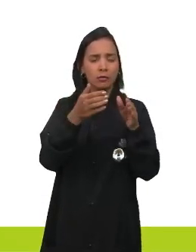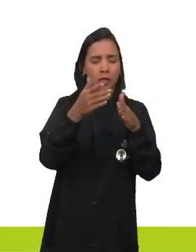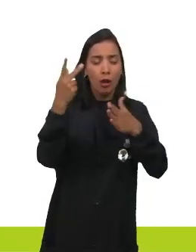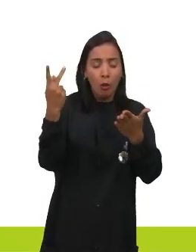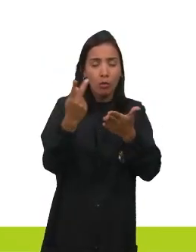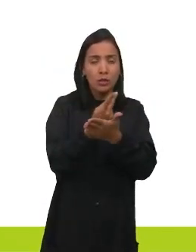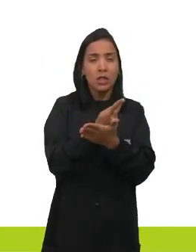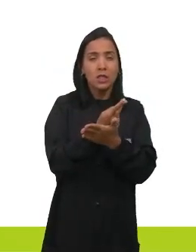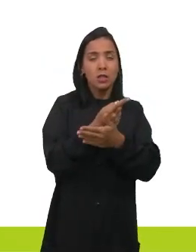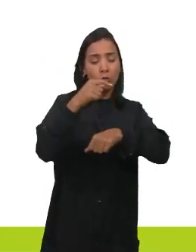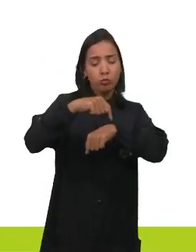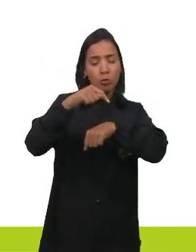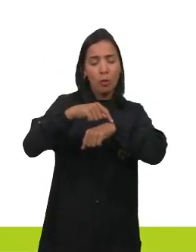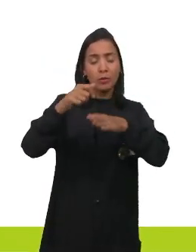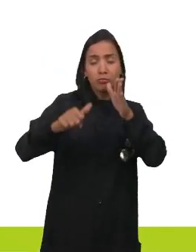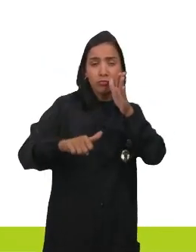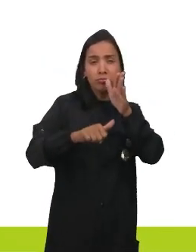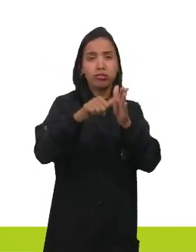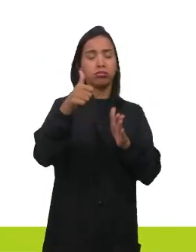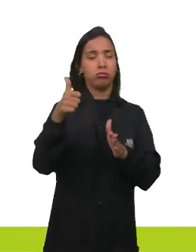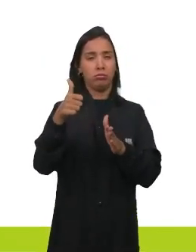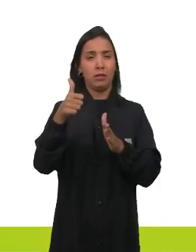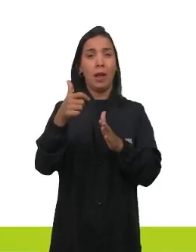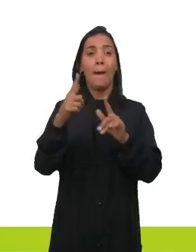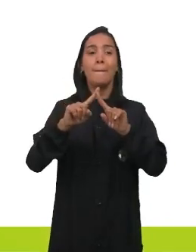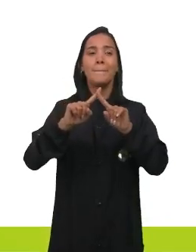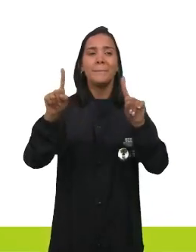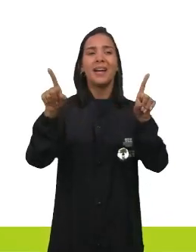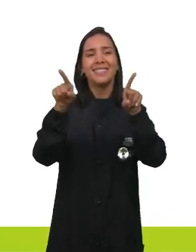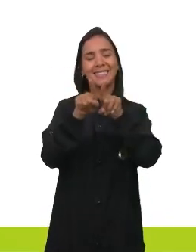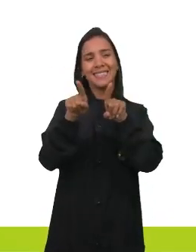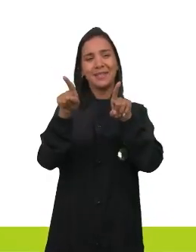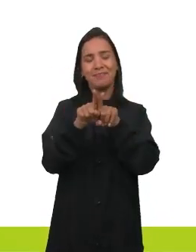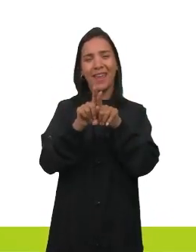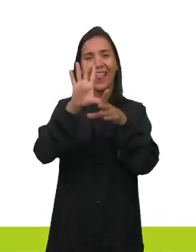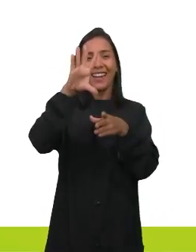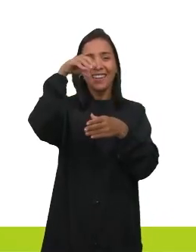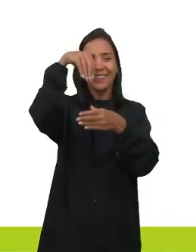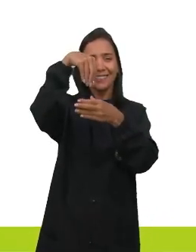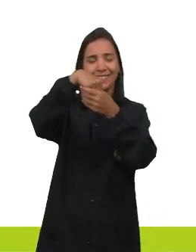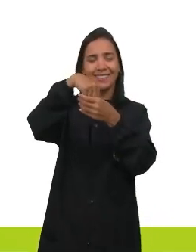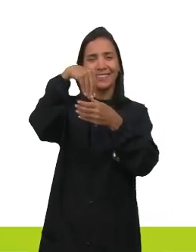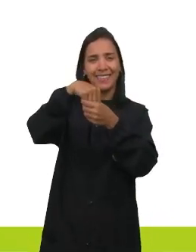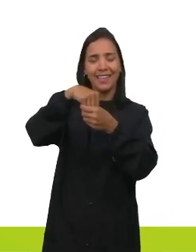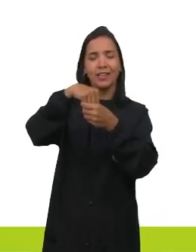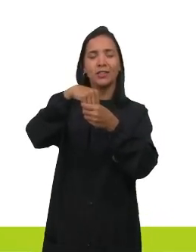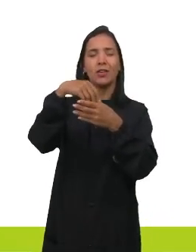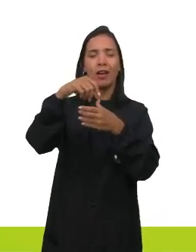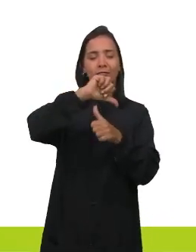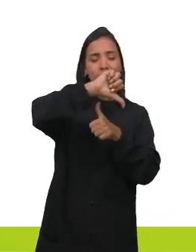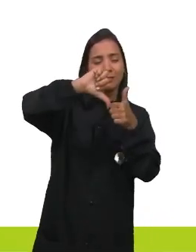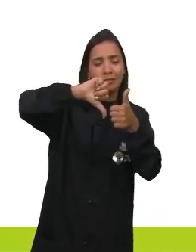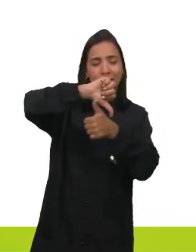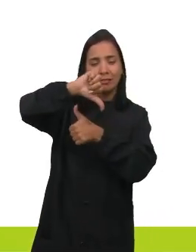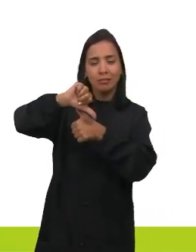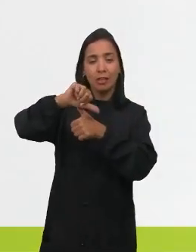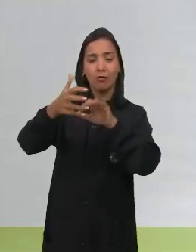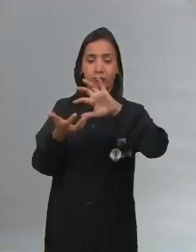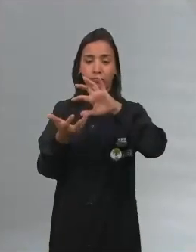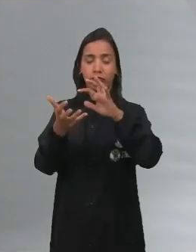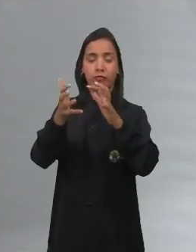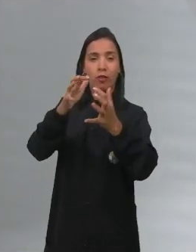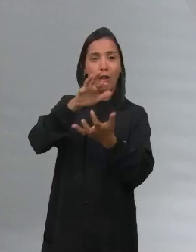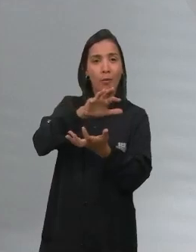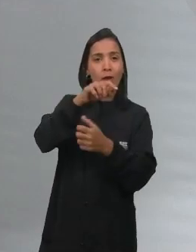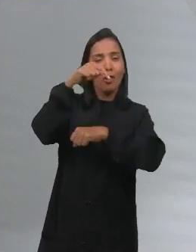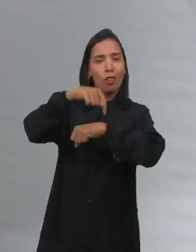que ele é um escritor aí de transição do realismo. Então, ele traz aí na terceira geração, volta comigo na